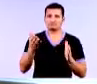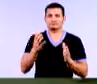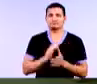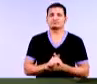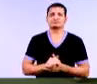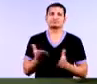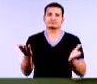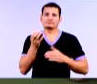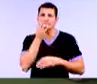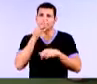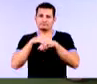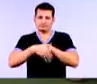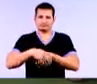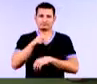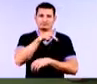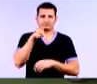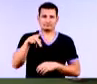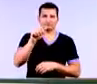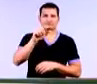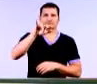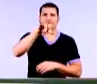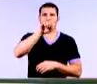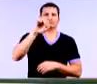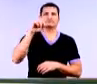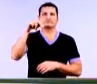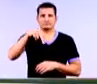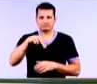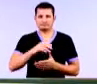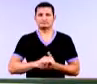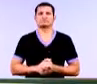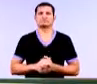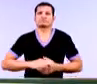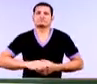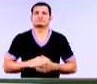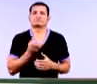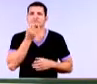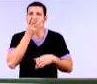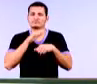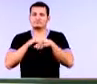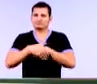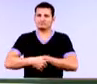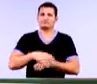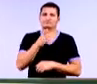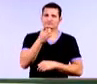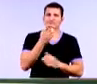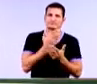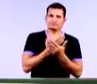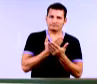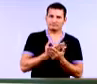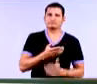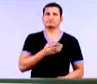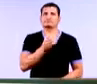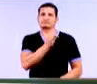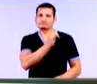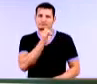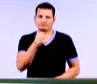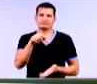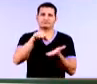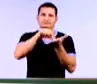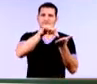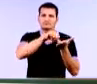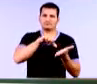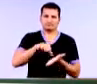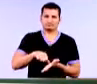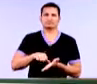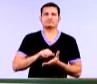boa noite, vamos iniciar nossa disciplina. Boa noite, professor Miguel, vamos lá. Boa noite a você, estudante, boa noite a você, tutor aí nos polos.